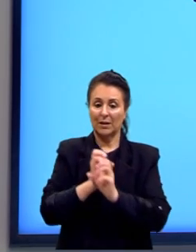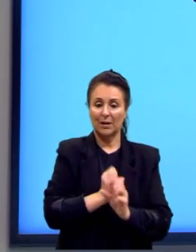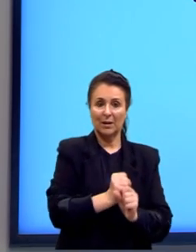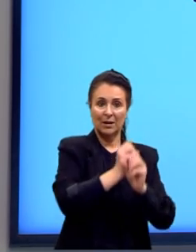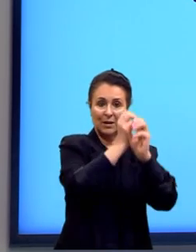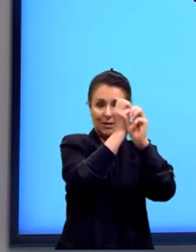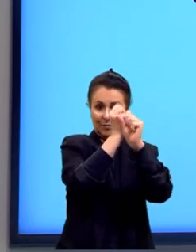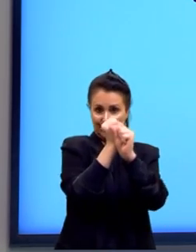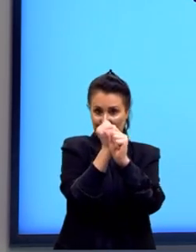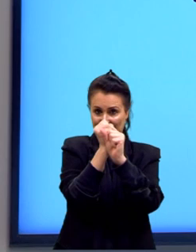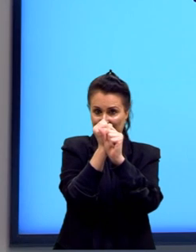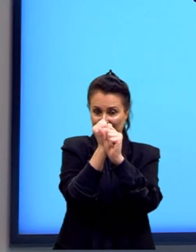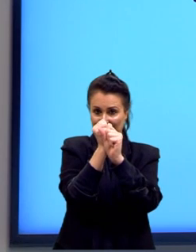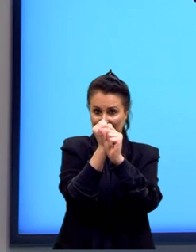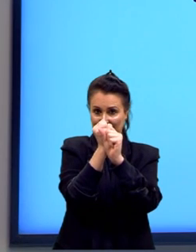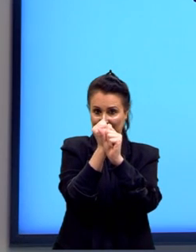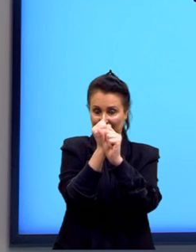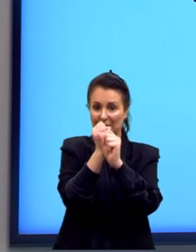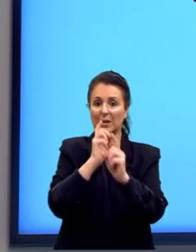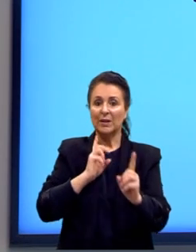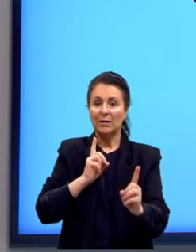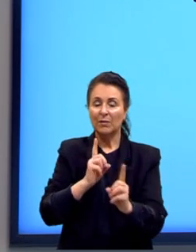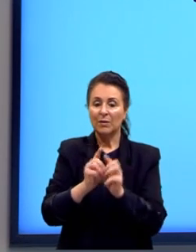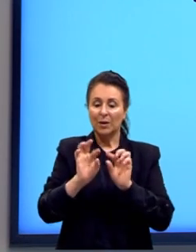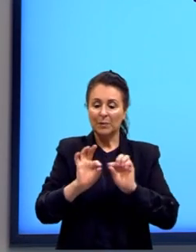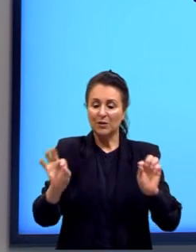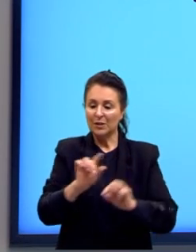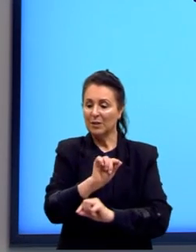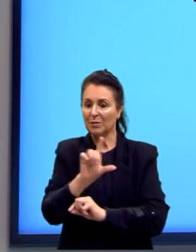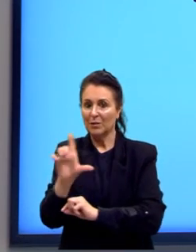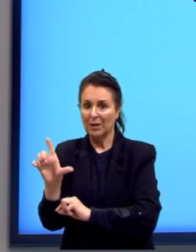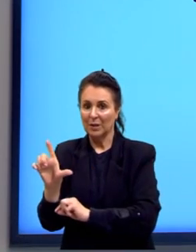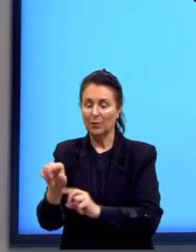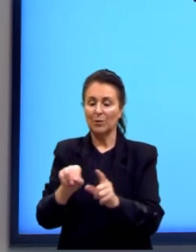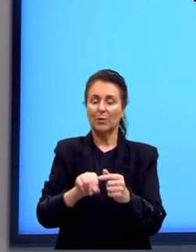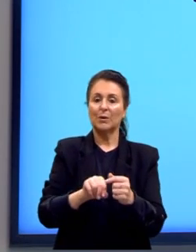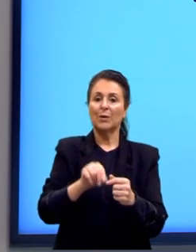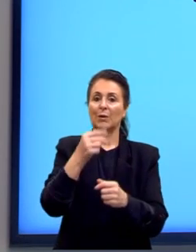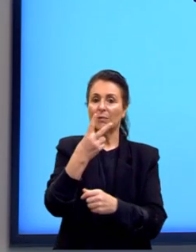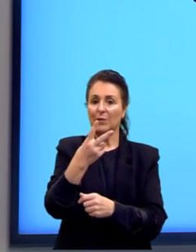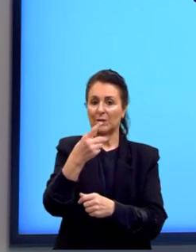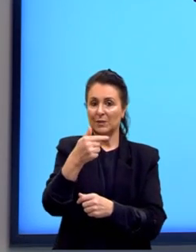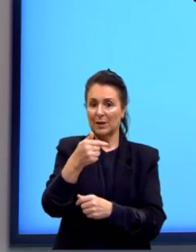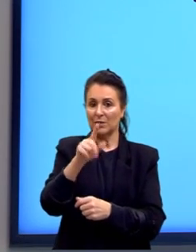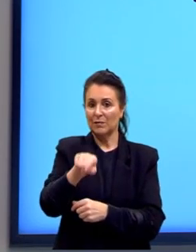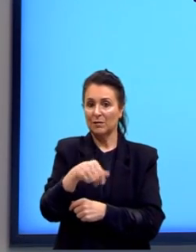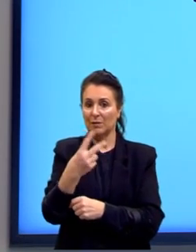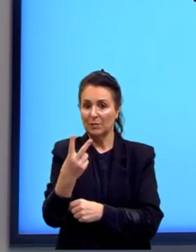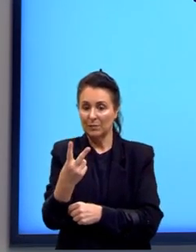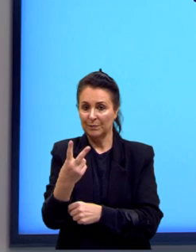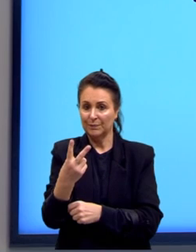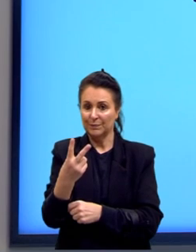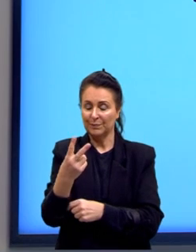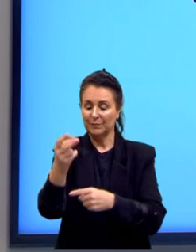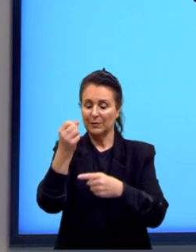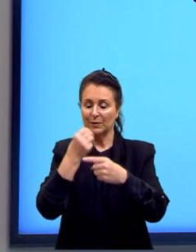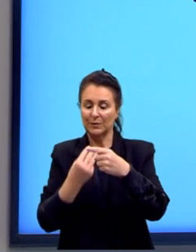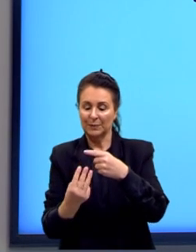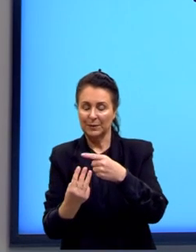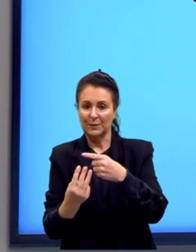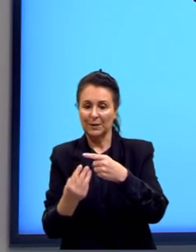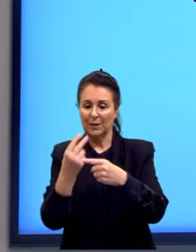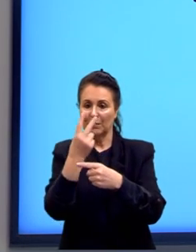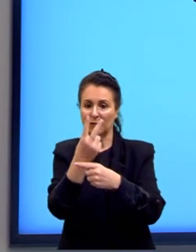vezes o lado e chegamos então ali na medida do lado sendo 27,2 sobre